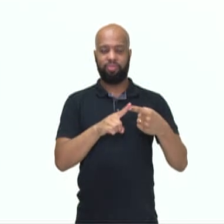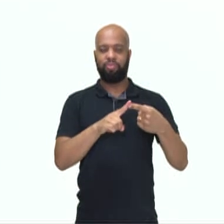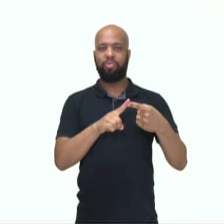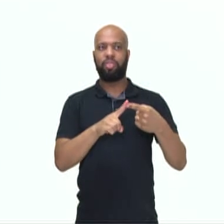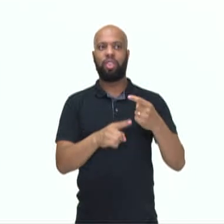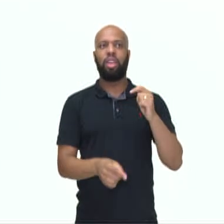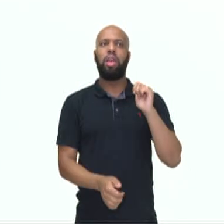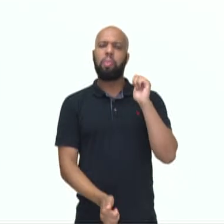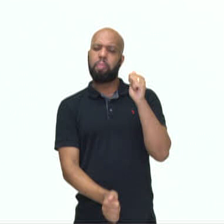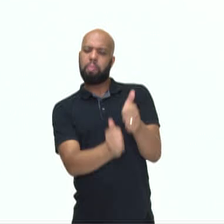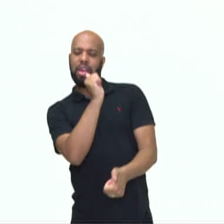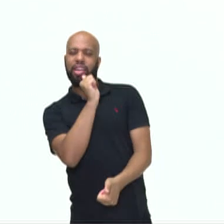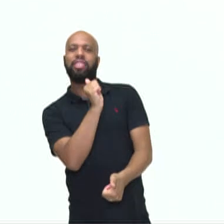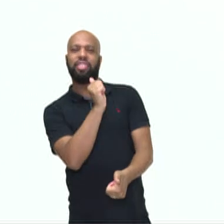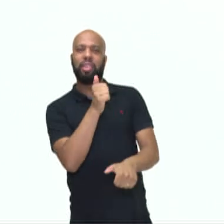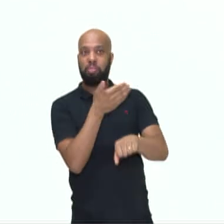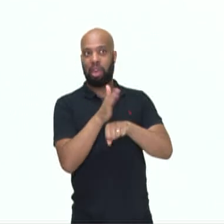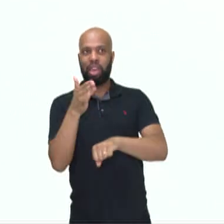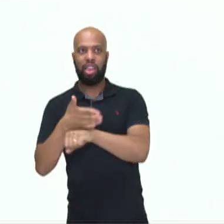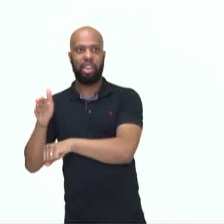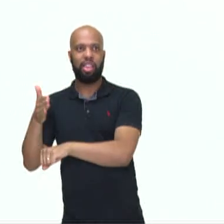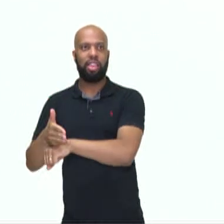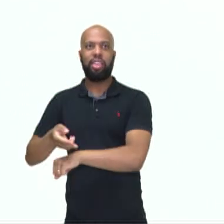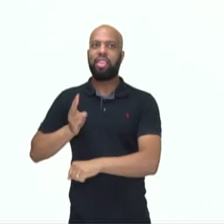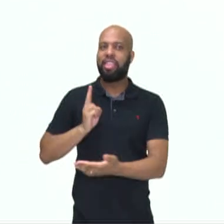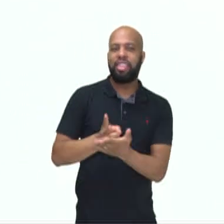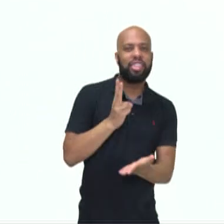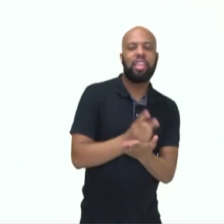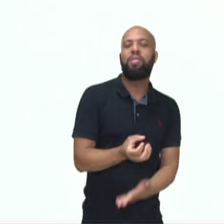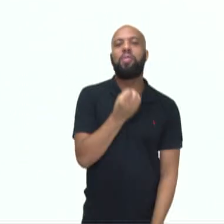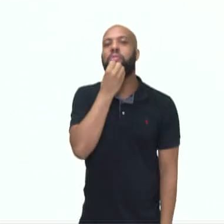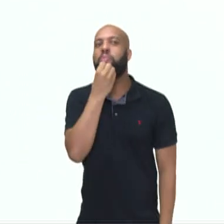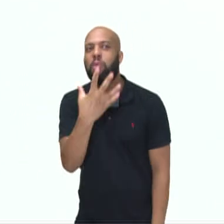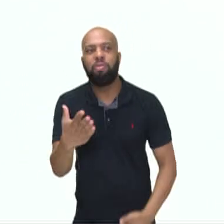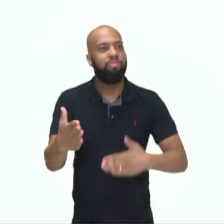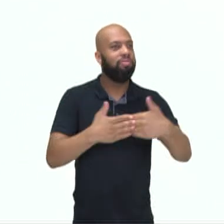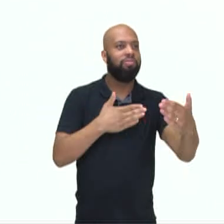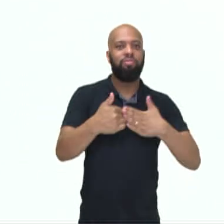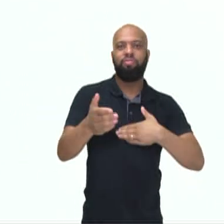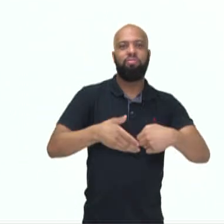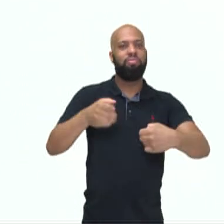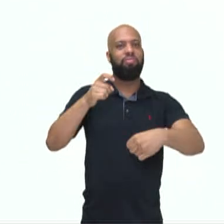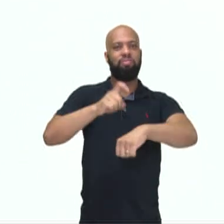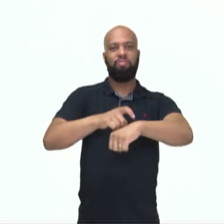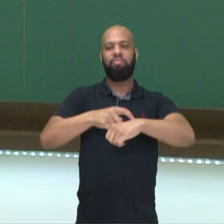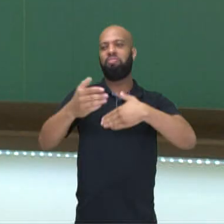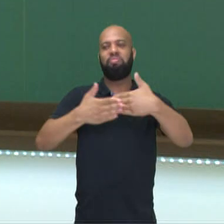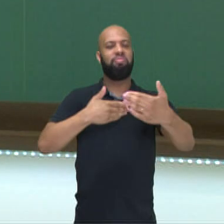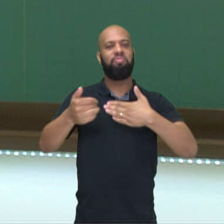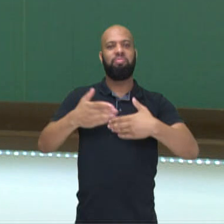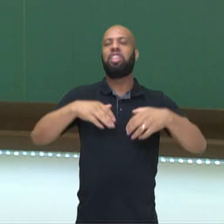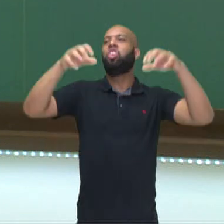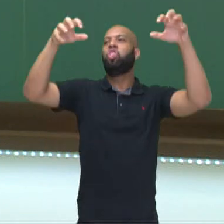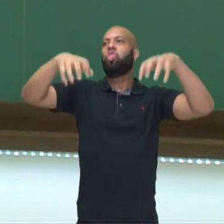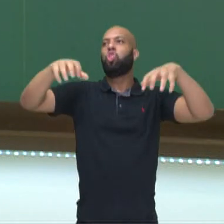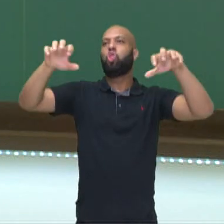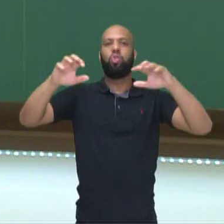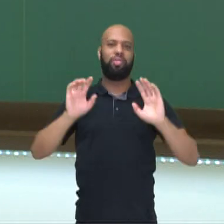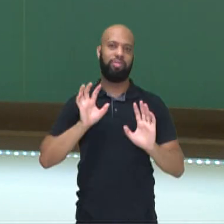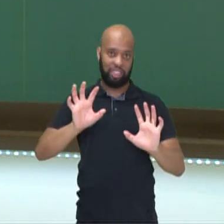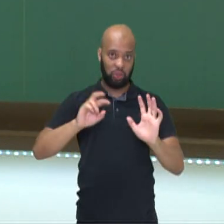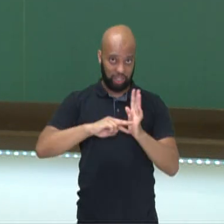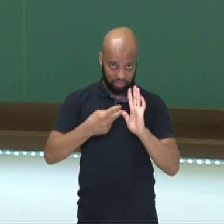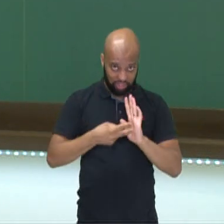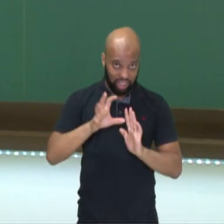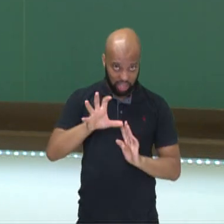Letra A. A prática de esportes é sempre bem-vinda, independente do tempo. Tá chovendo, aquilo ali quis dizer isso.